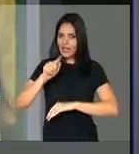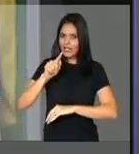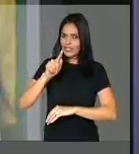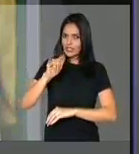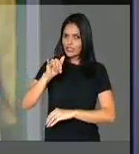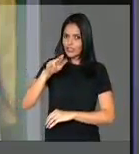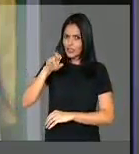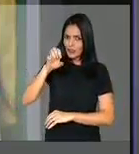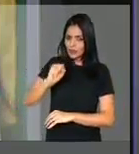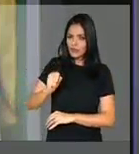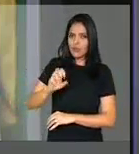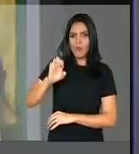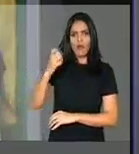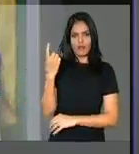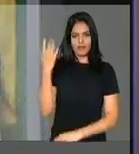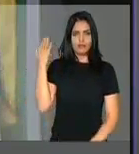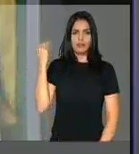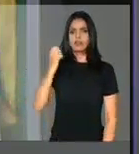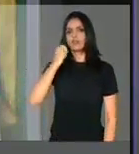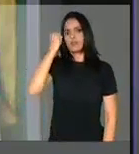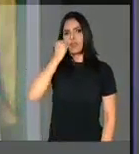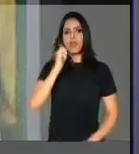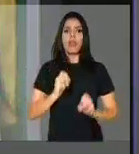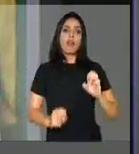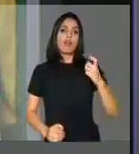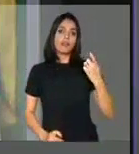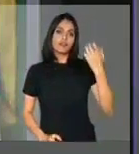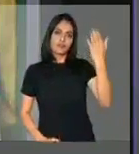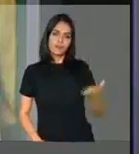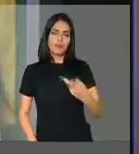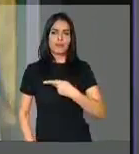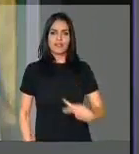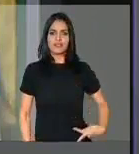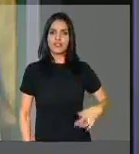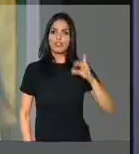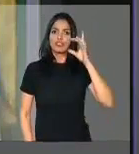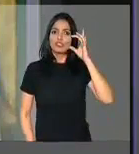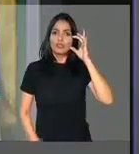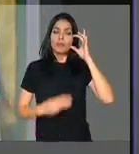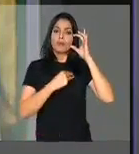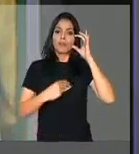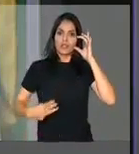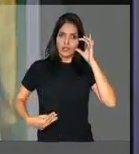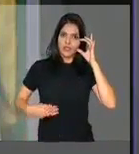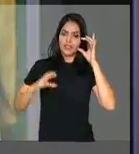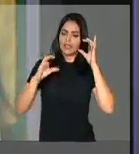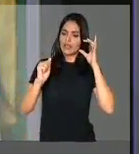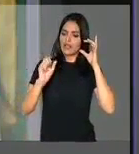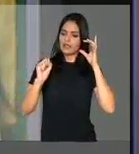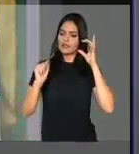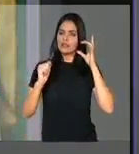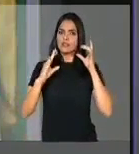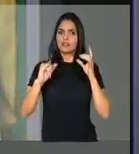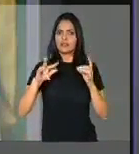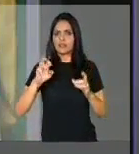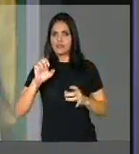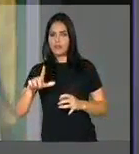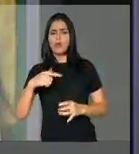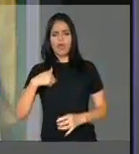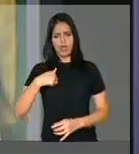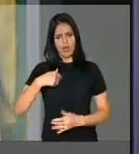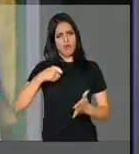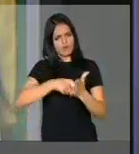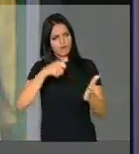no Senado, a ex-presidente Dilma era ministra da Casa Civil. E eu